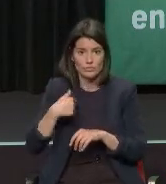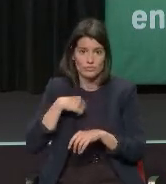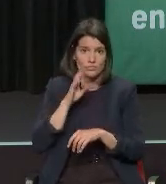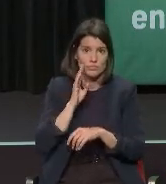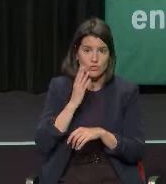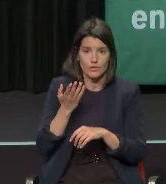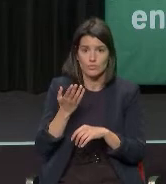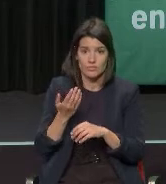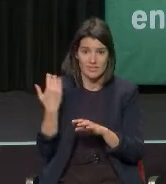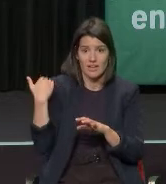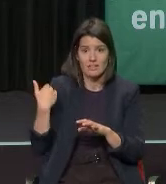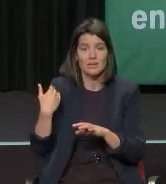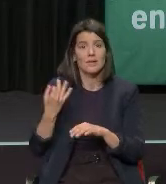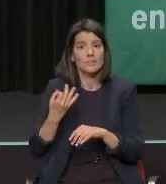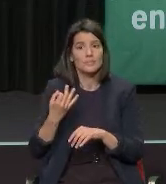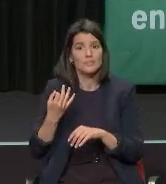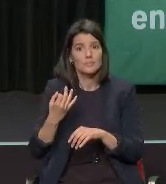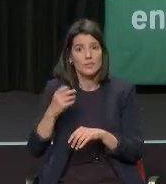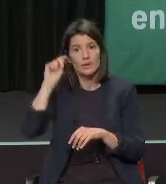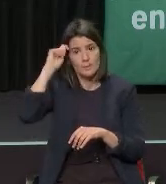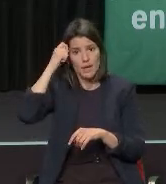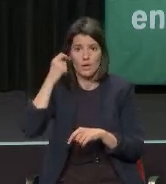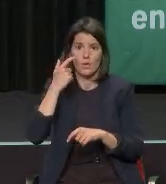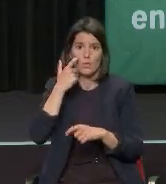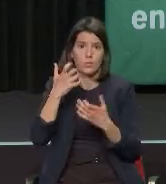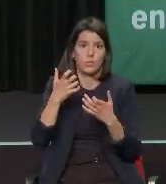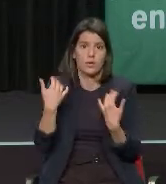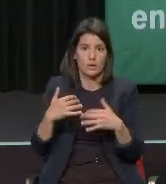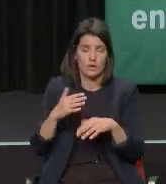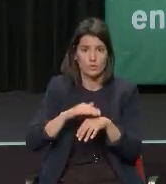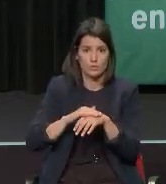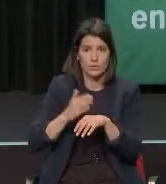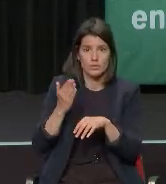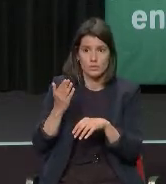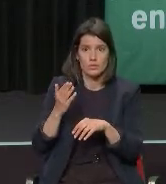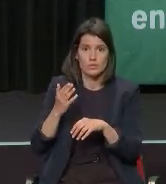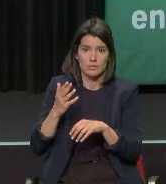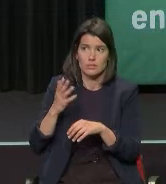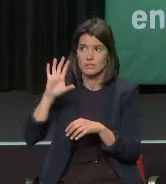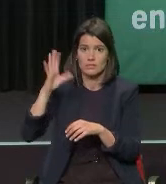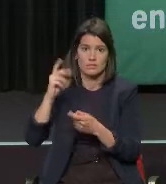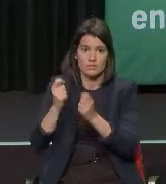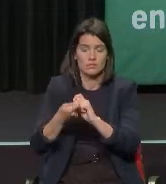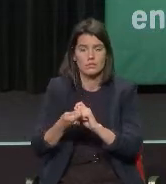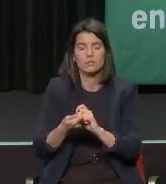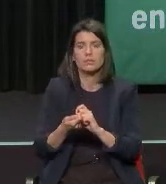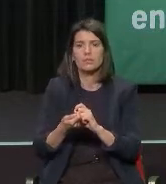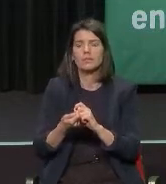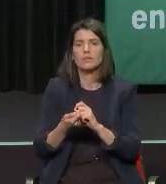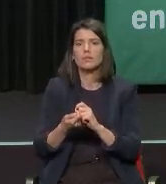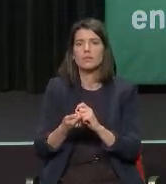tal como temos vindo a ver nos últimos slides, são altamente afetados e atingidos por estas